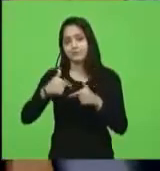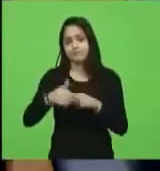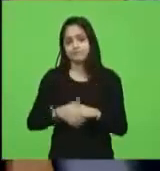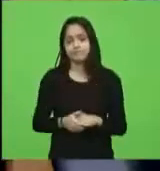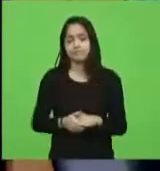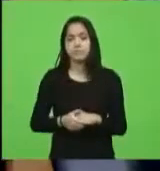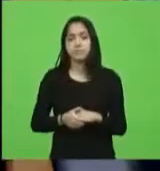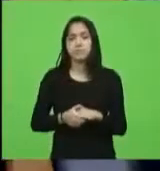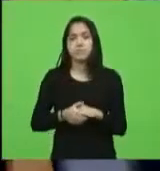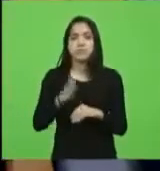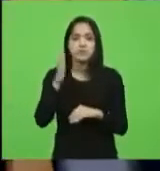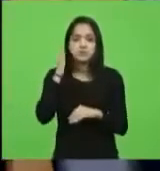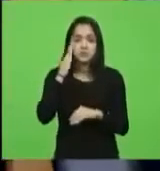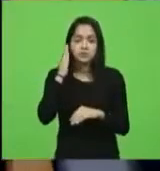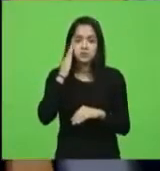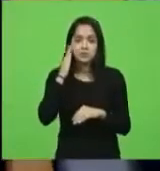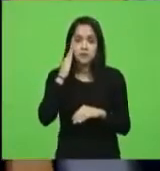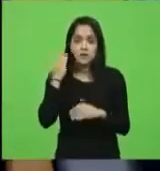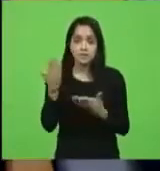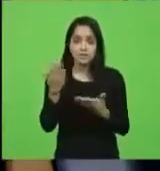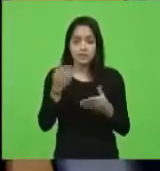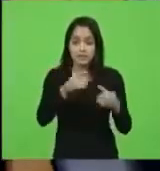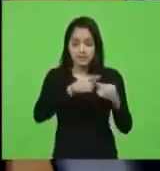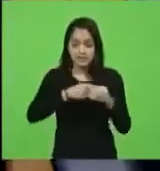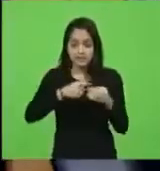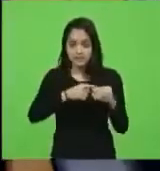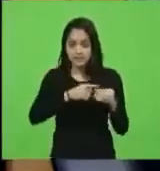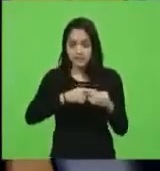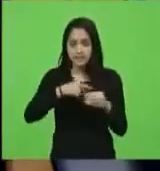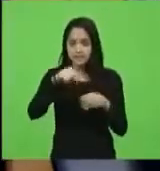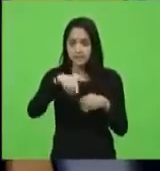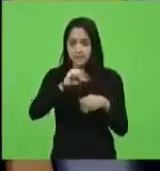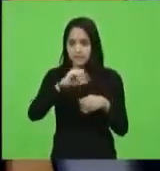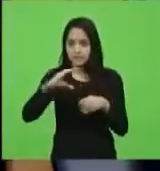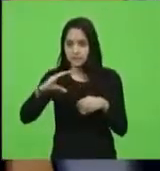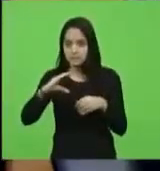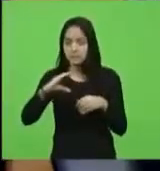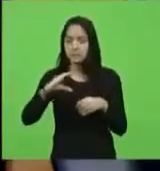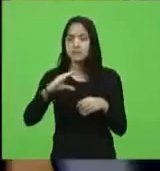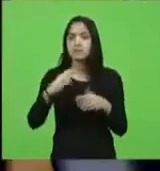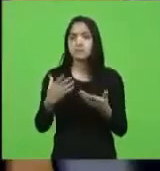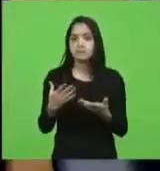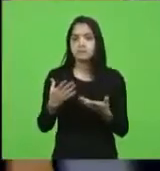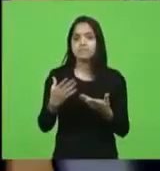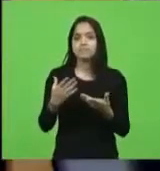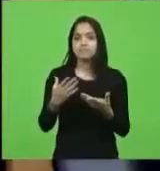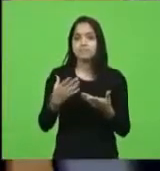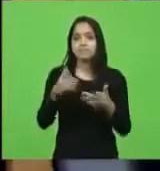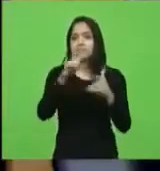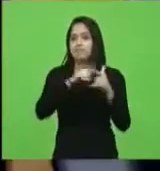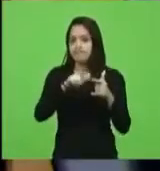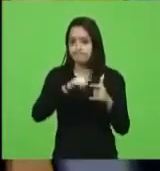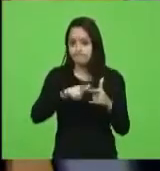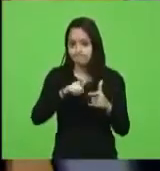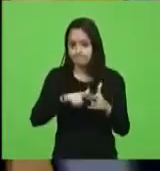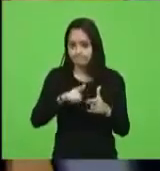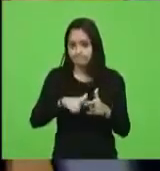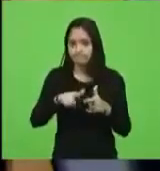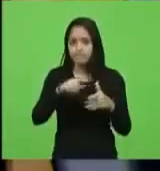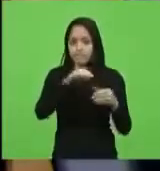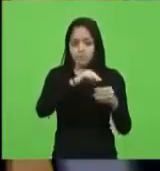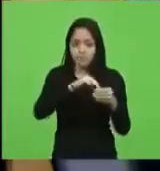Nós já sabemos que nas grandes cidades catarinenses já existe uma deficiência, os